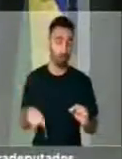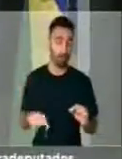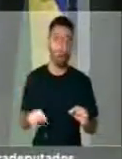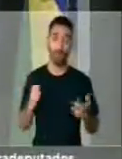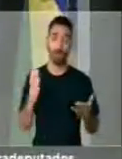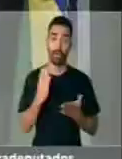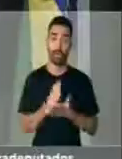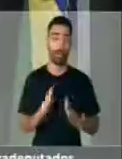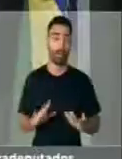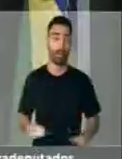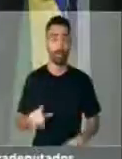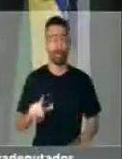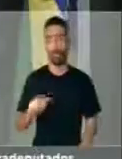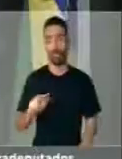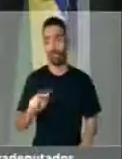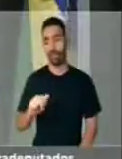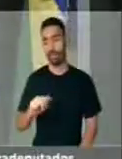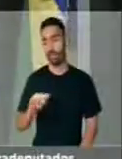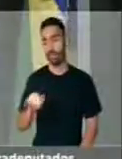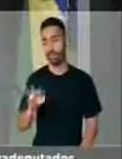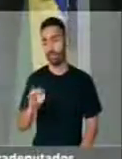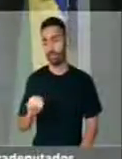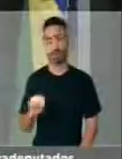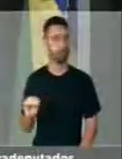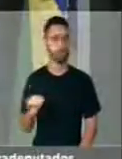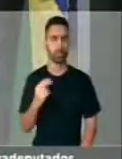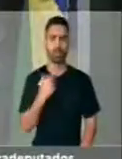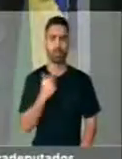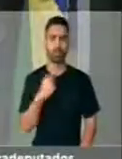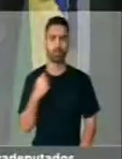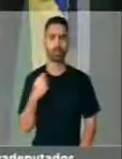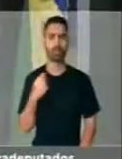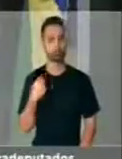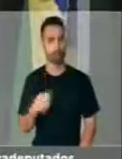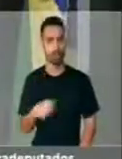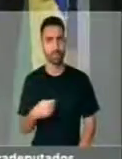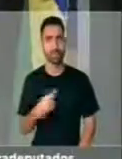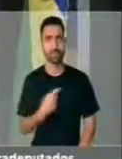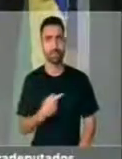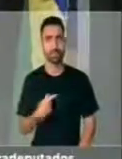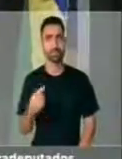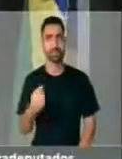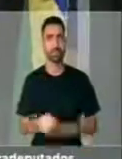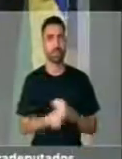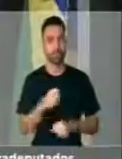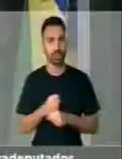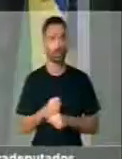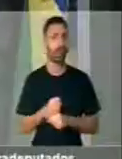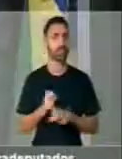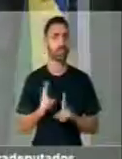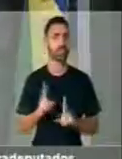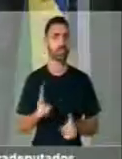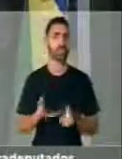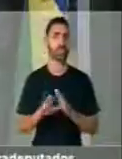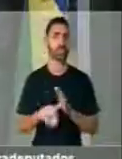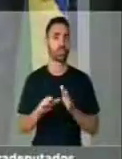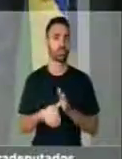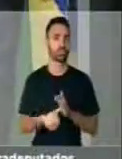acabar com o Lava Jato e continuar e se perpetuar por muitos anos a corrupção, esse